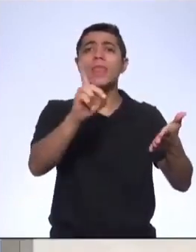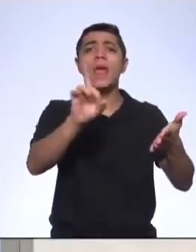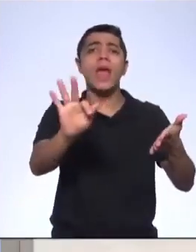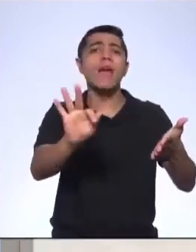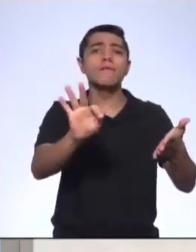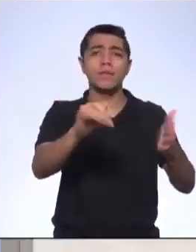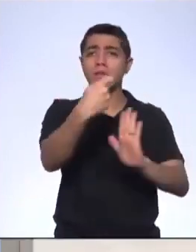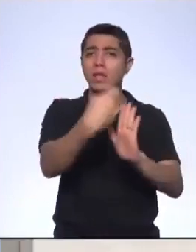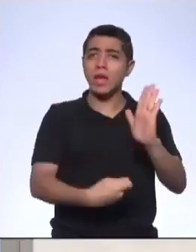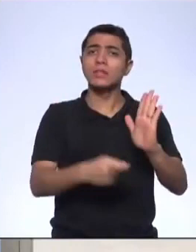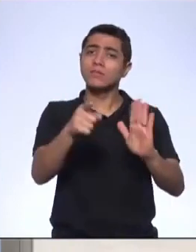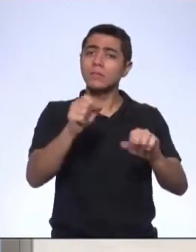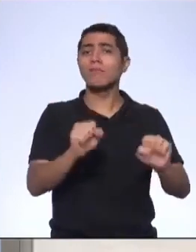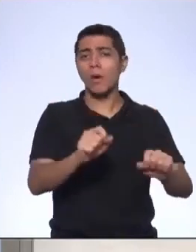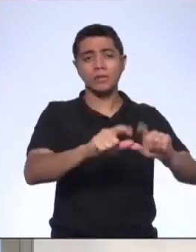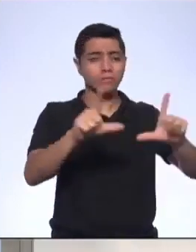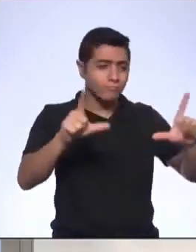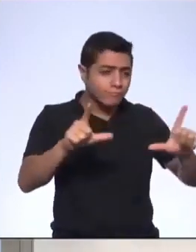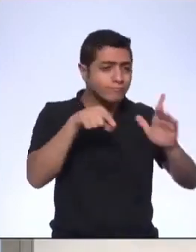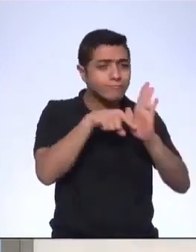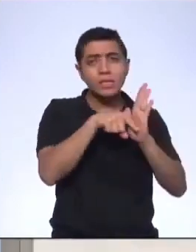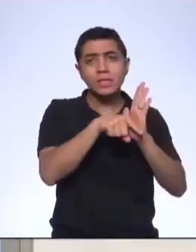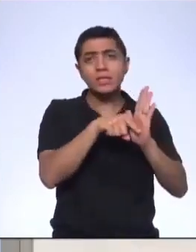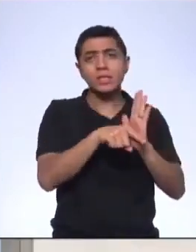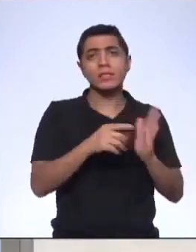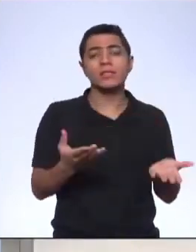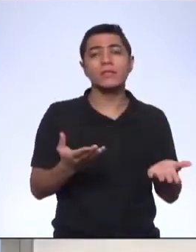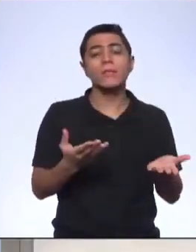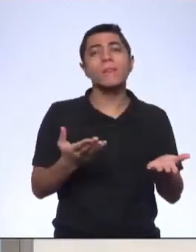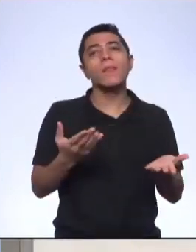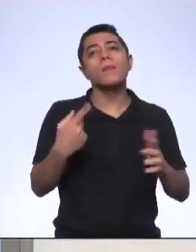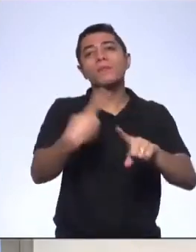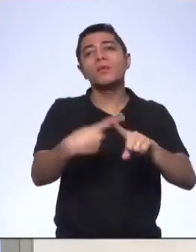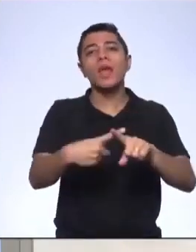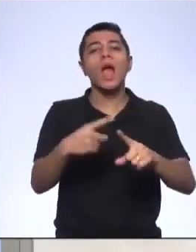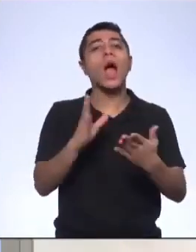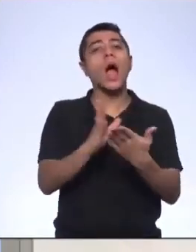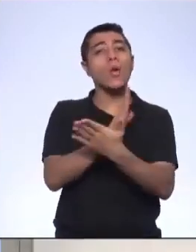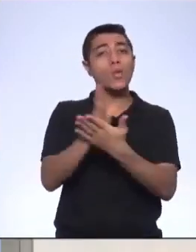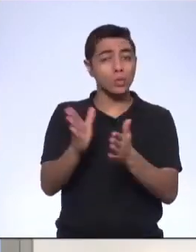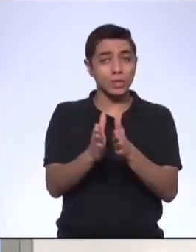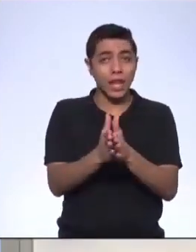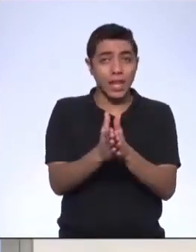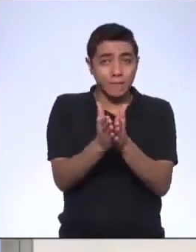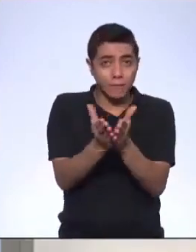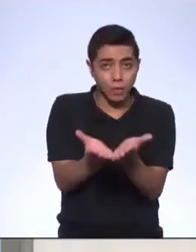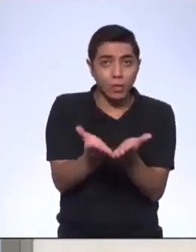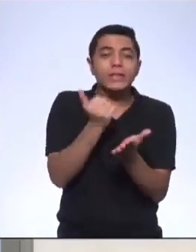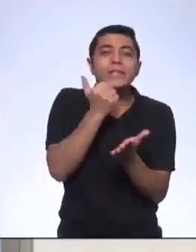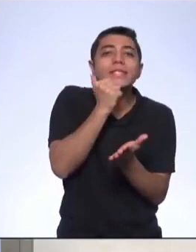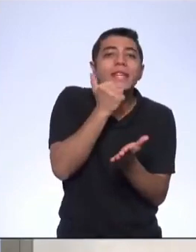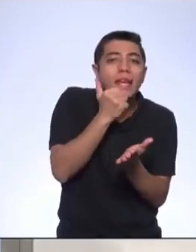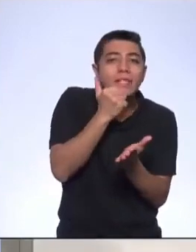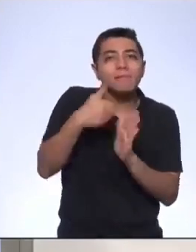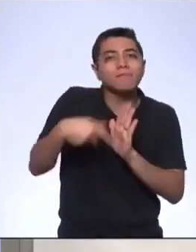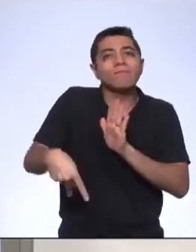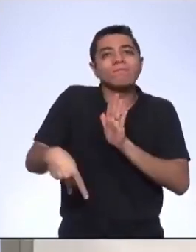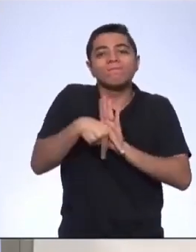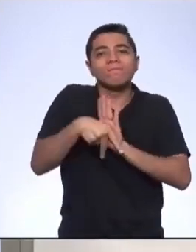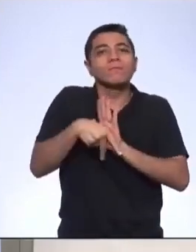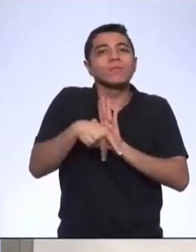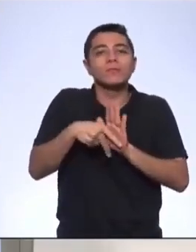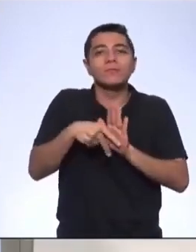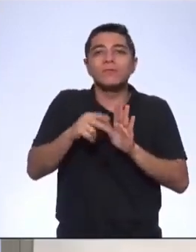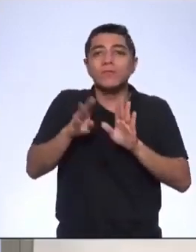vai. Eu faço isso porque tem livros que são livros, né, de ciência específica e tal, que você não